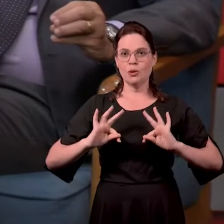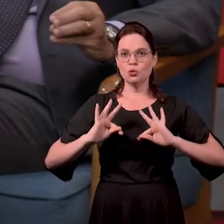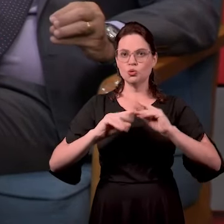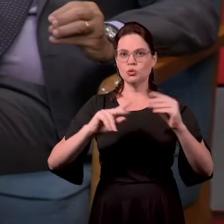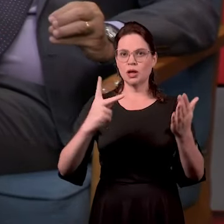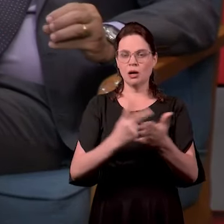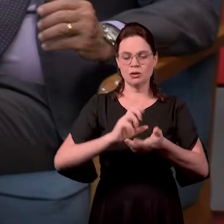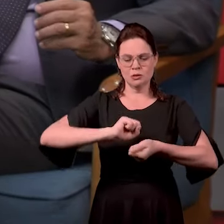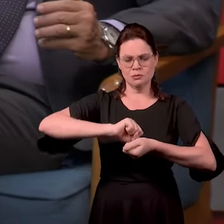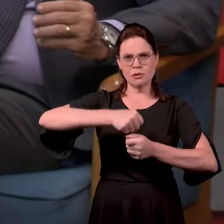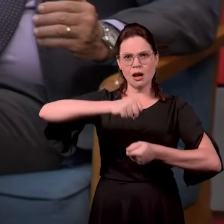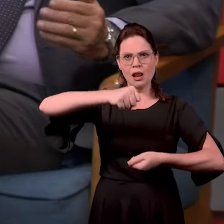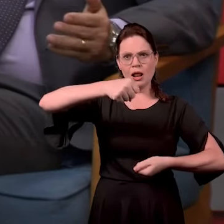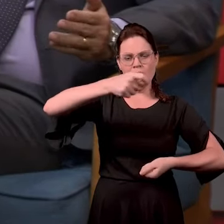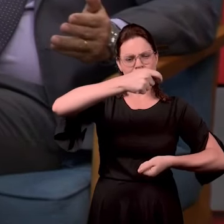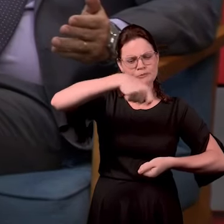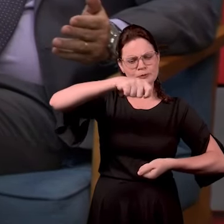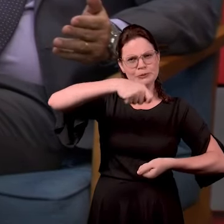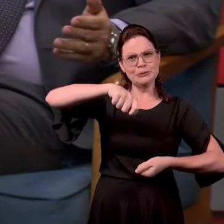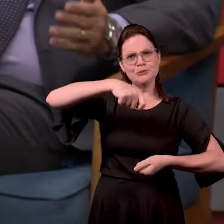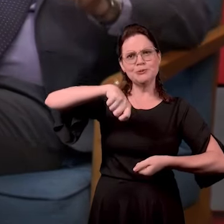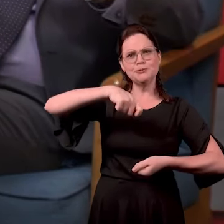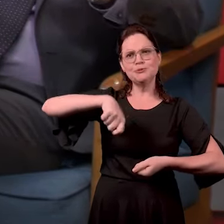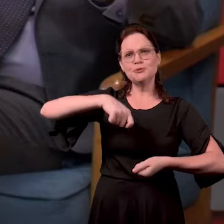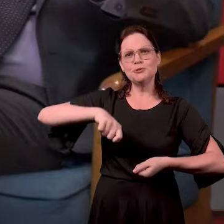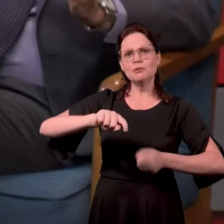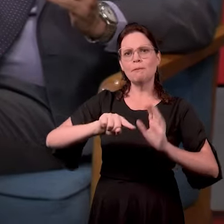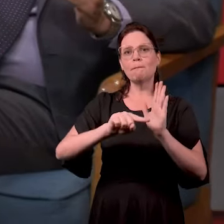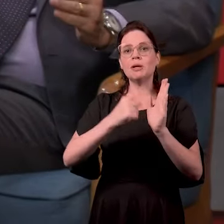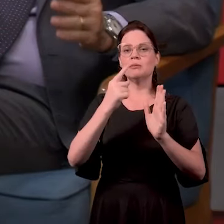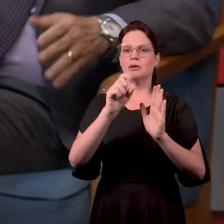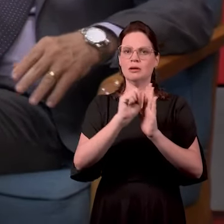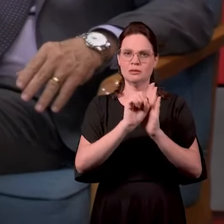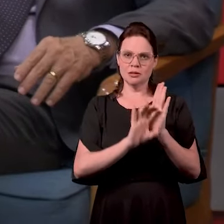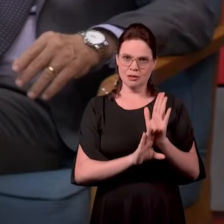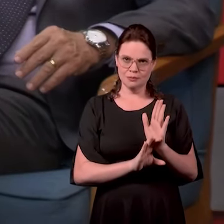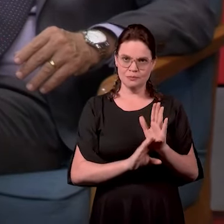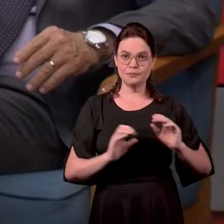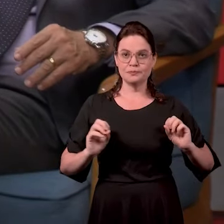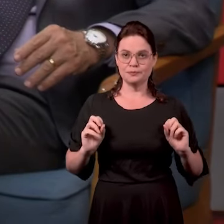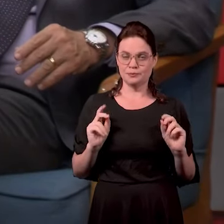Esse cânon cristão é claro no 1º século. É por isso que alguns